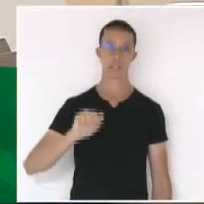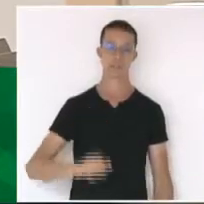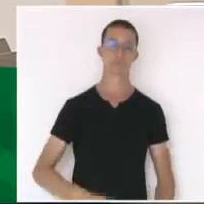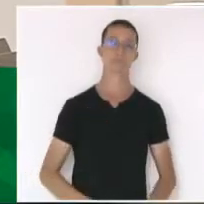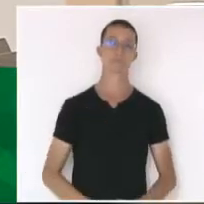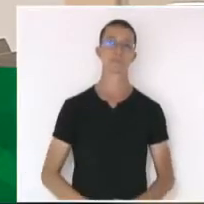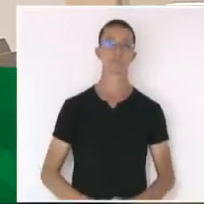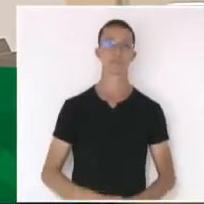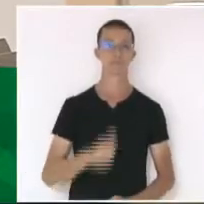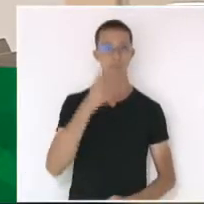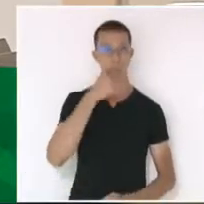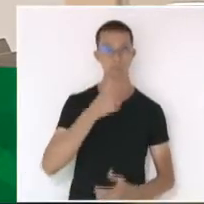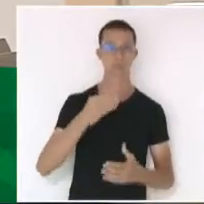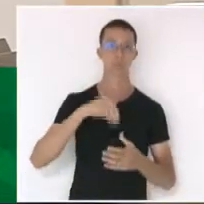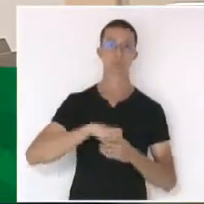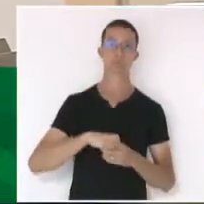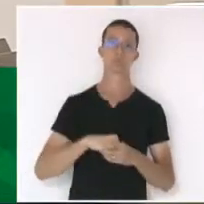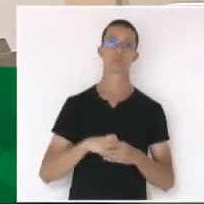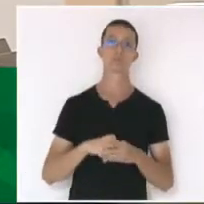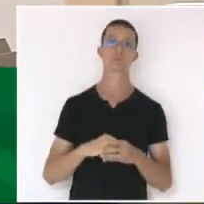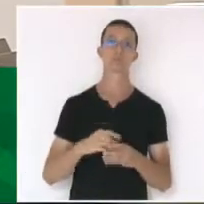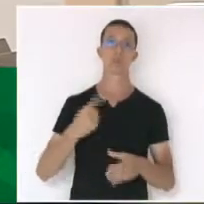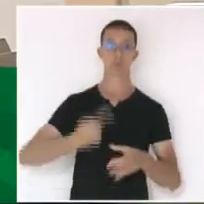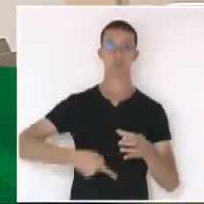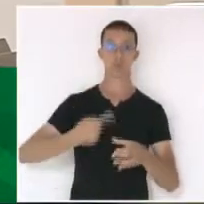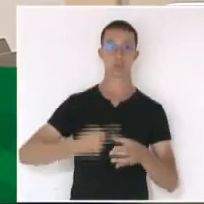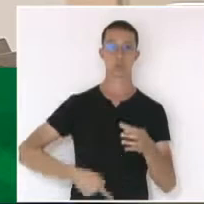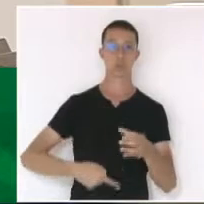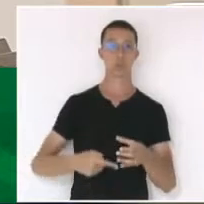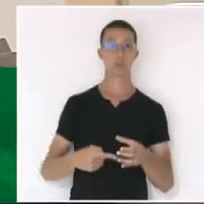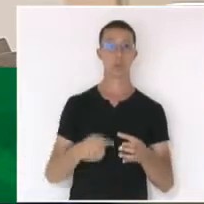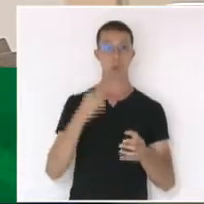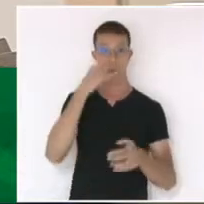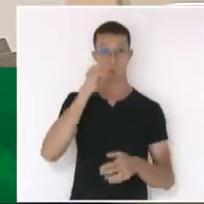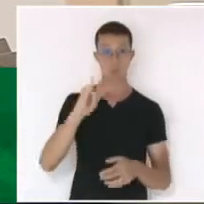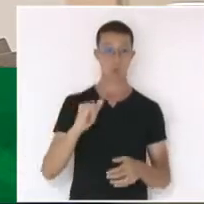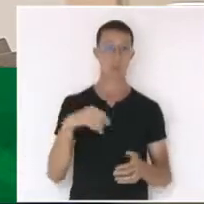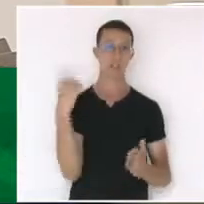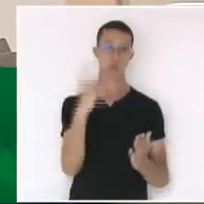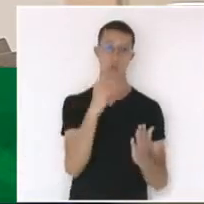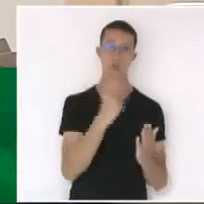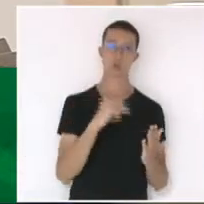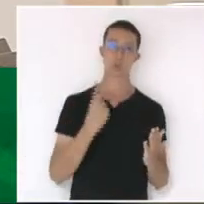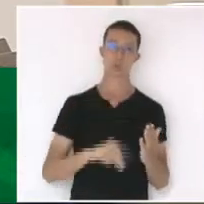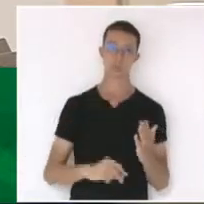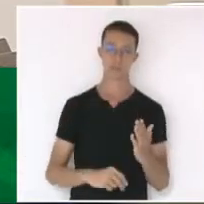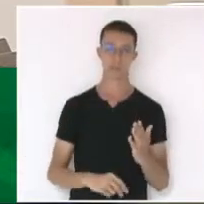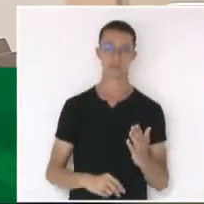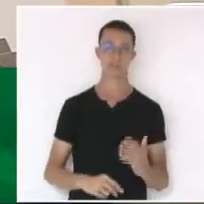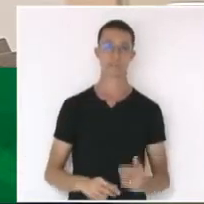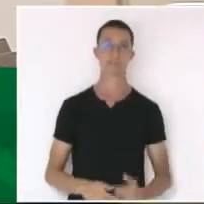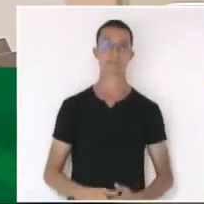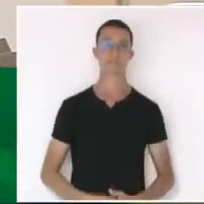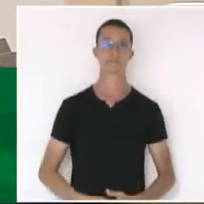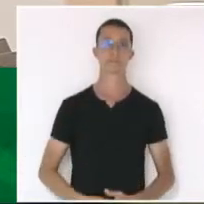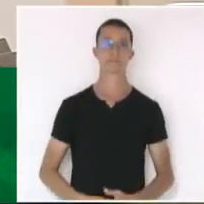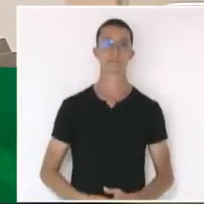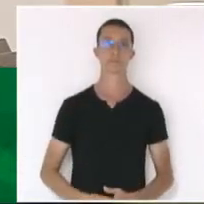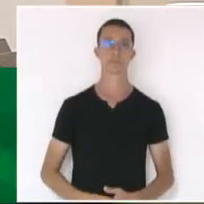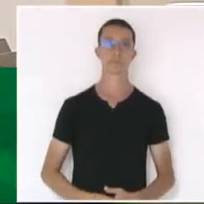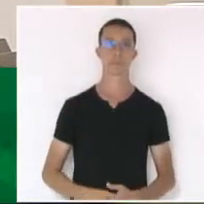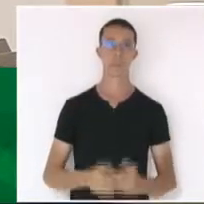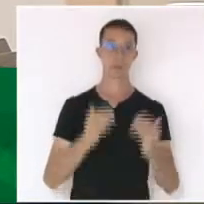Comissão pro comitê de combate à tortura pelo coletivo memória verdade e justiça